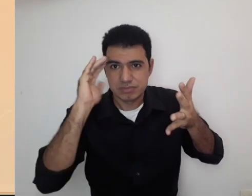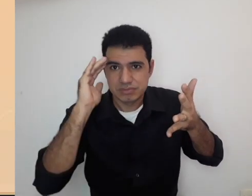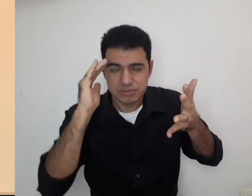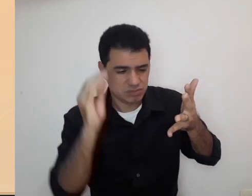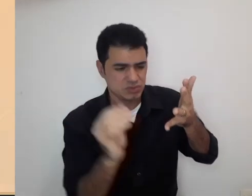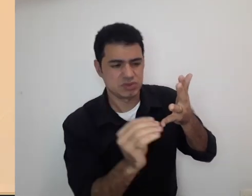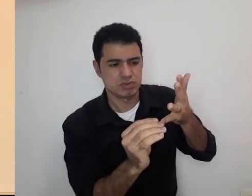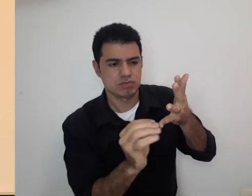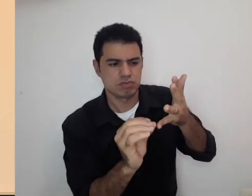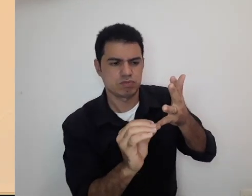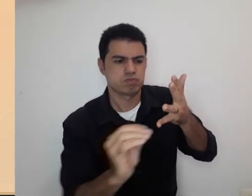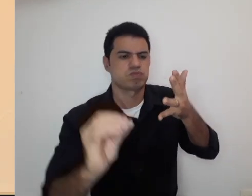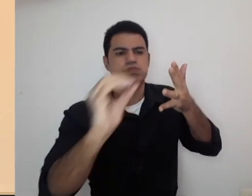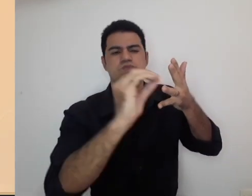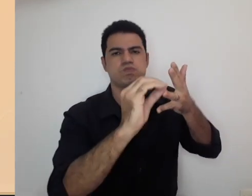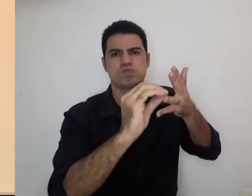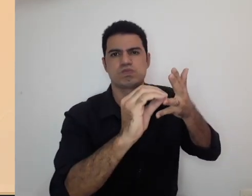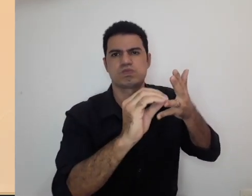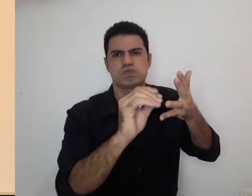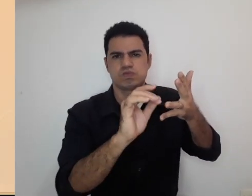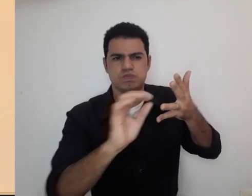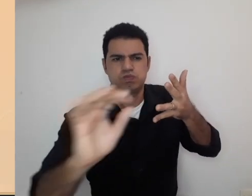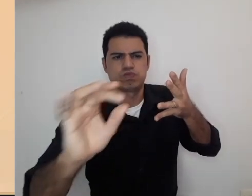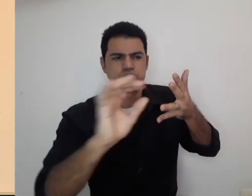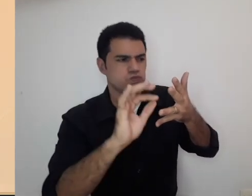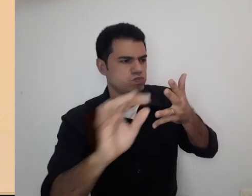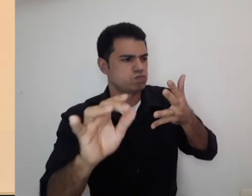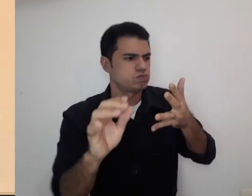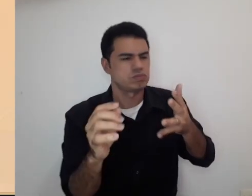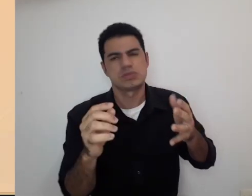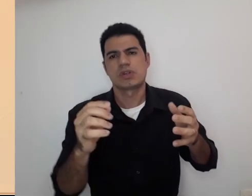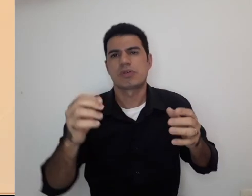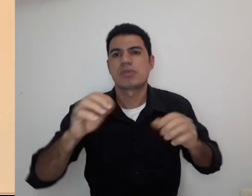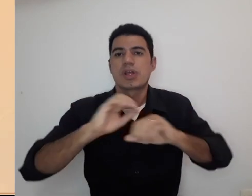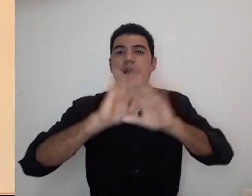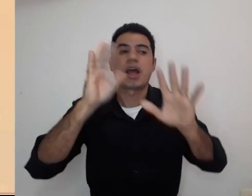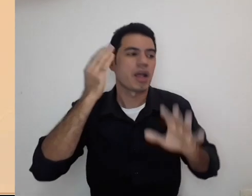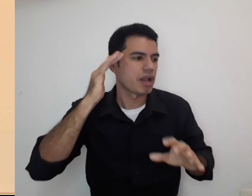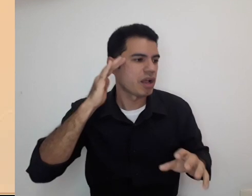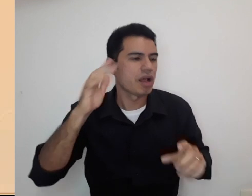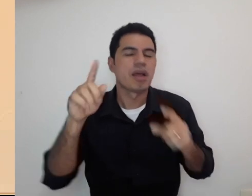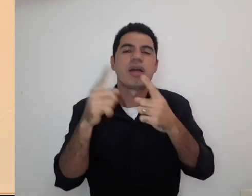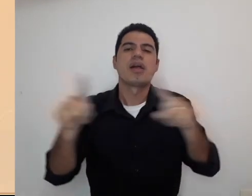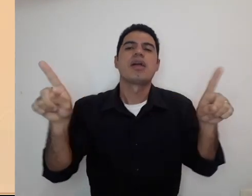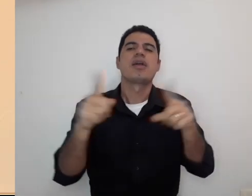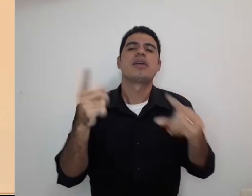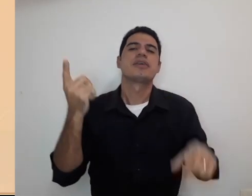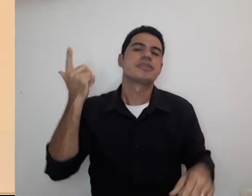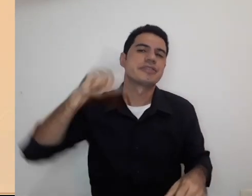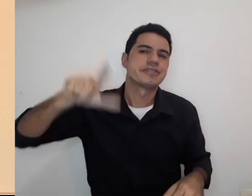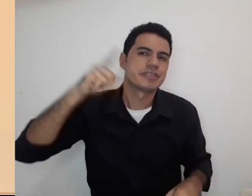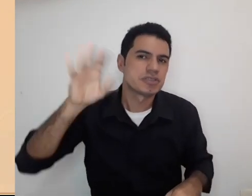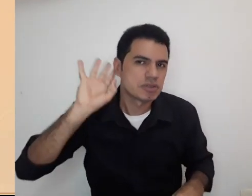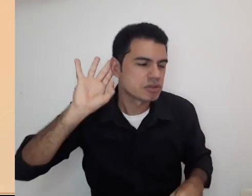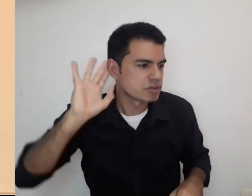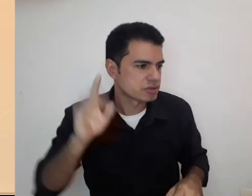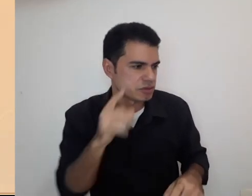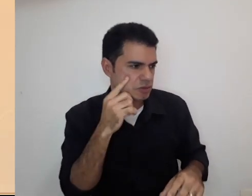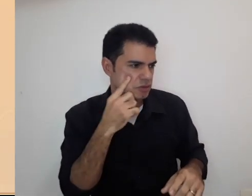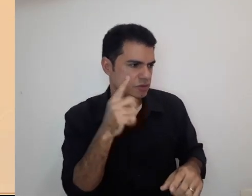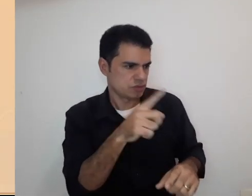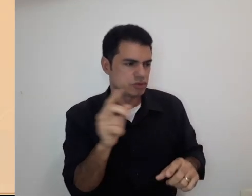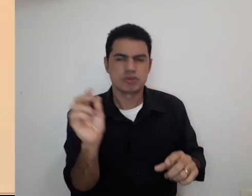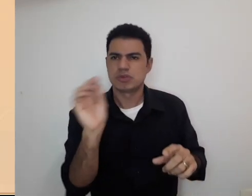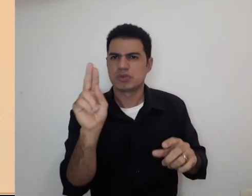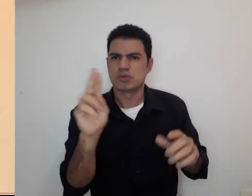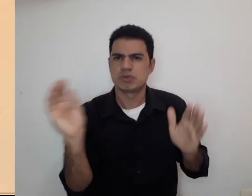graus. Ele elaborou um sistema para a compreensão dos sons. O nome das notas.